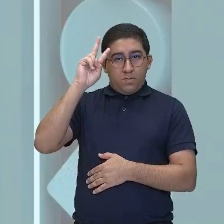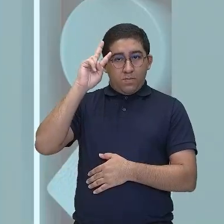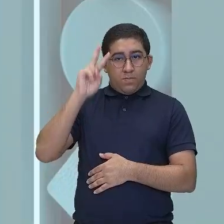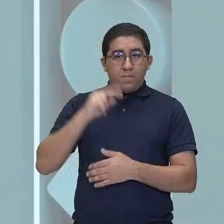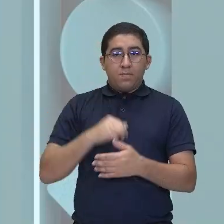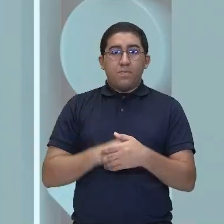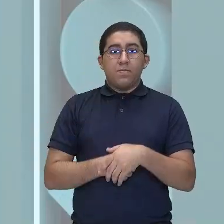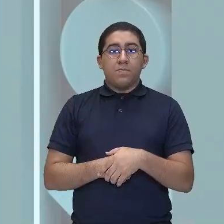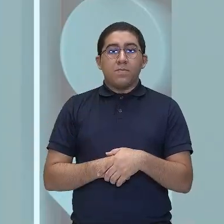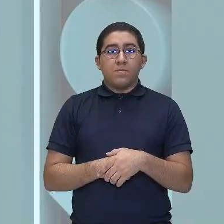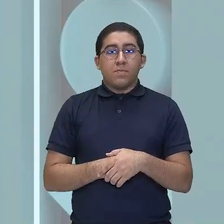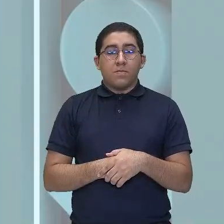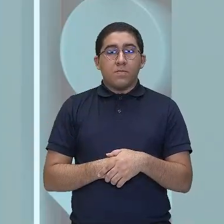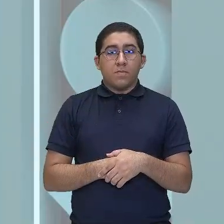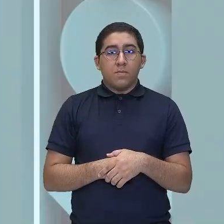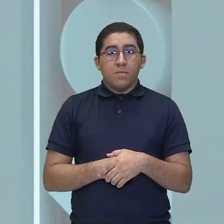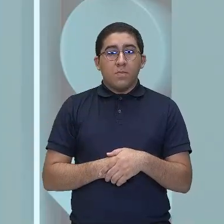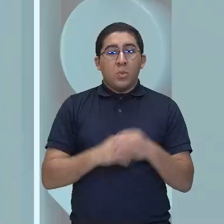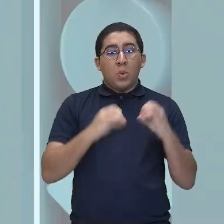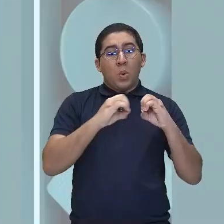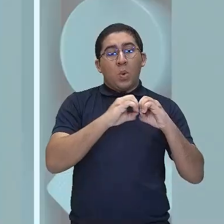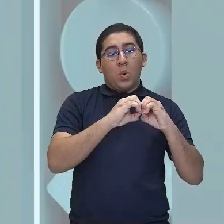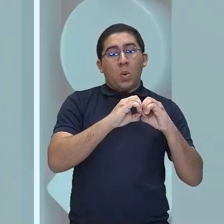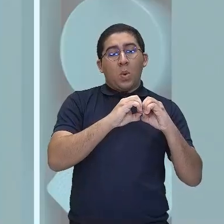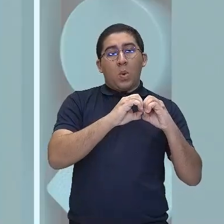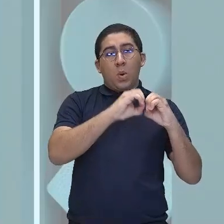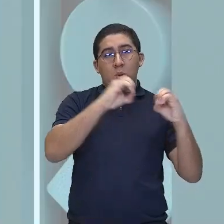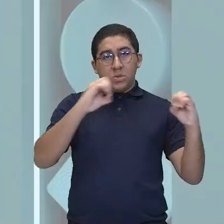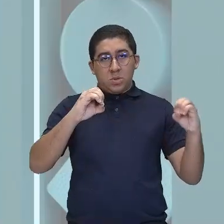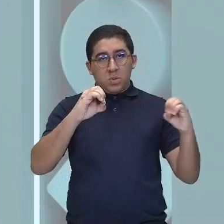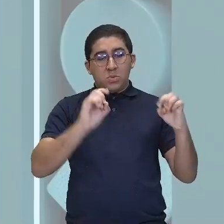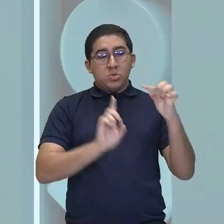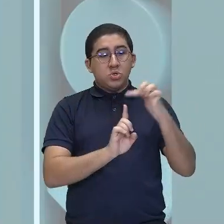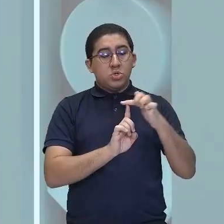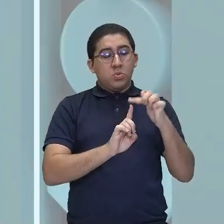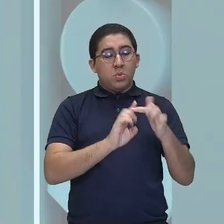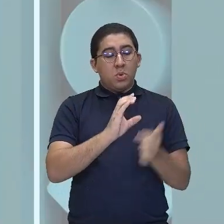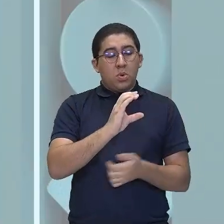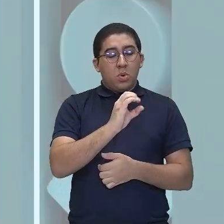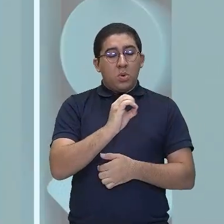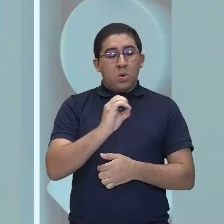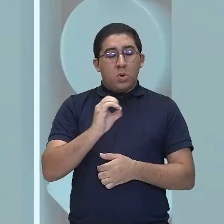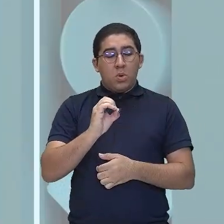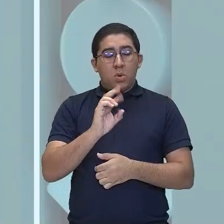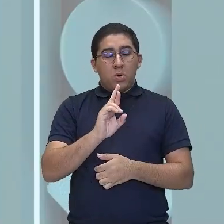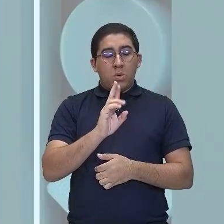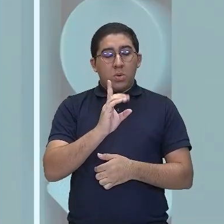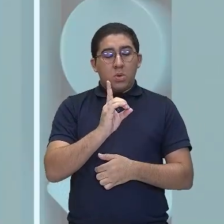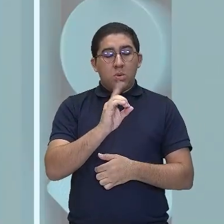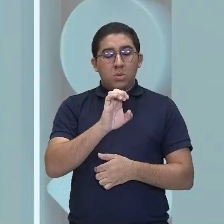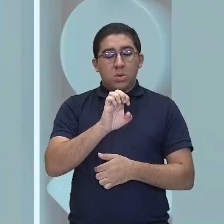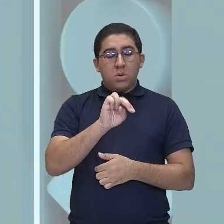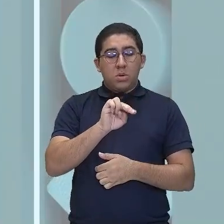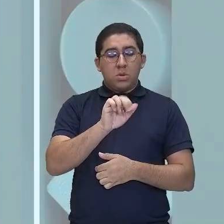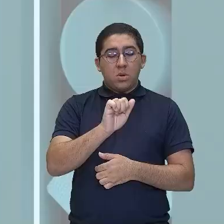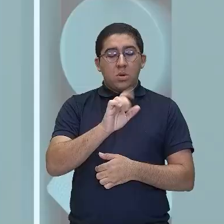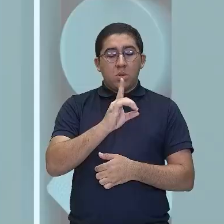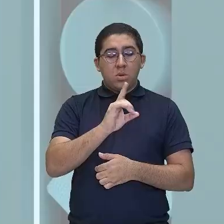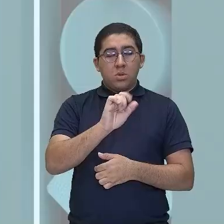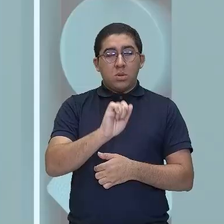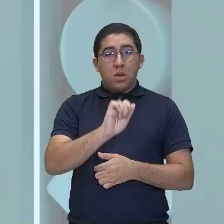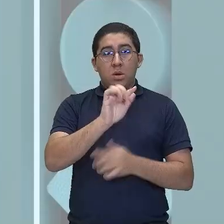elas são independentes. Por que elas são independentes? Porque elas têm sentido completo. Elas têm